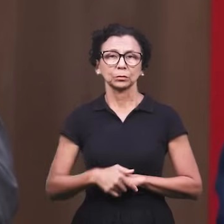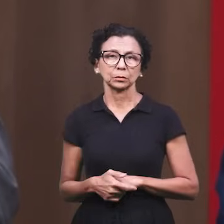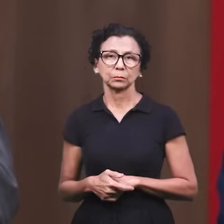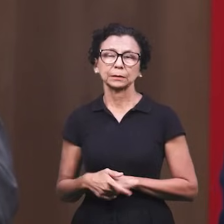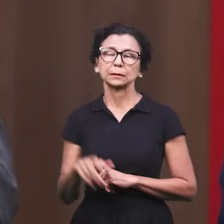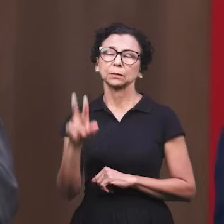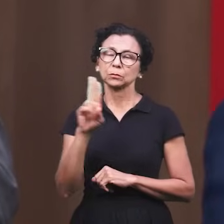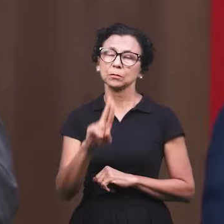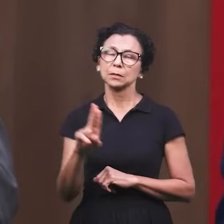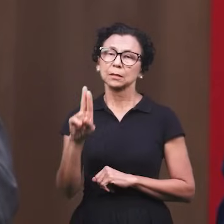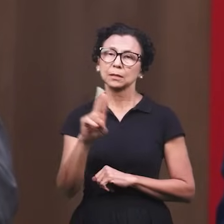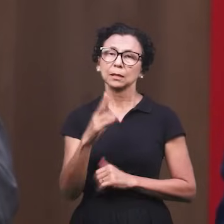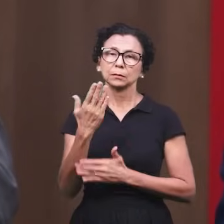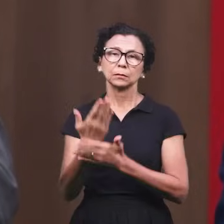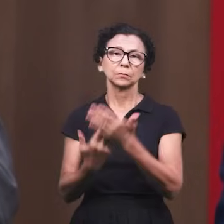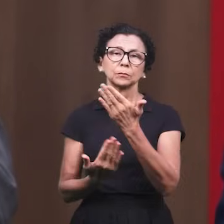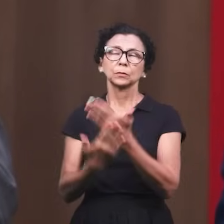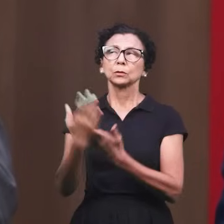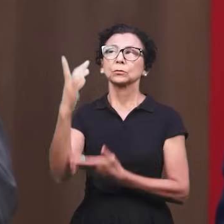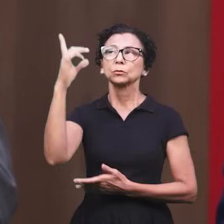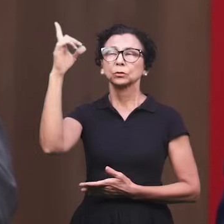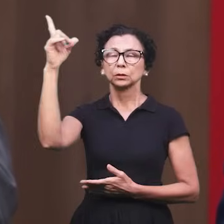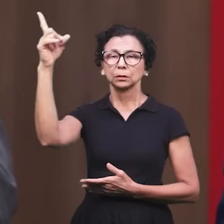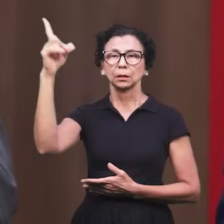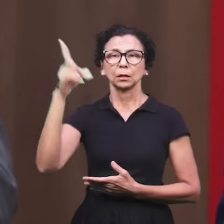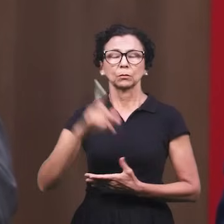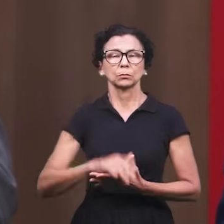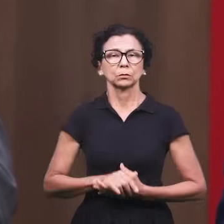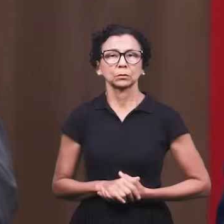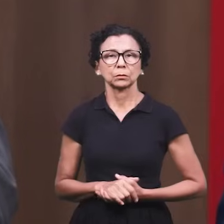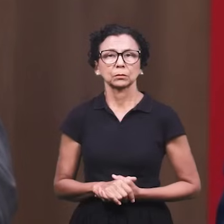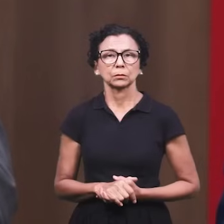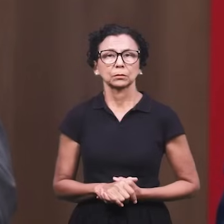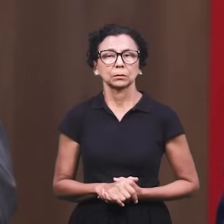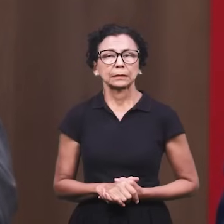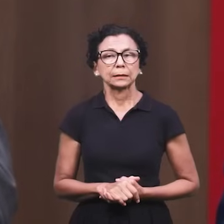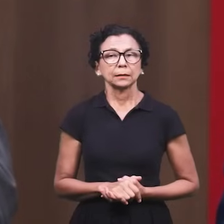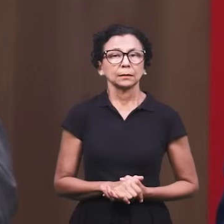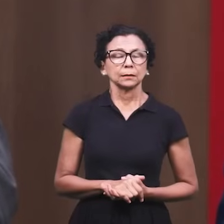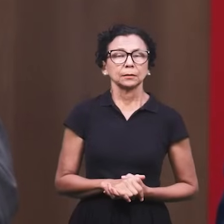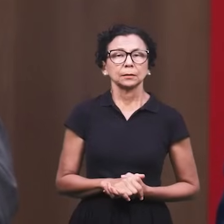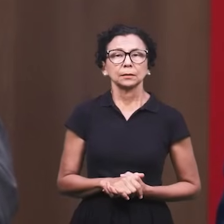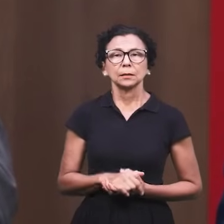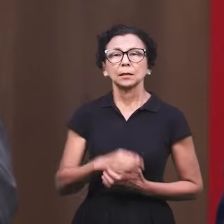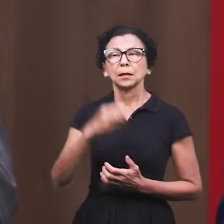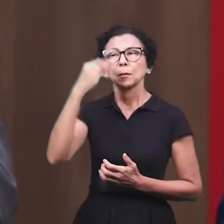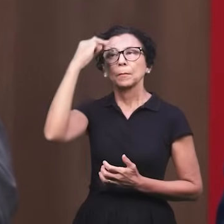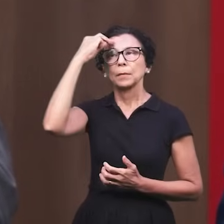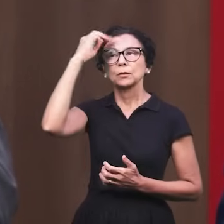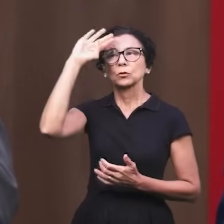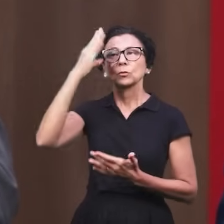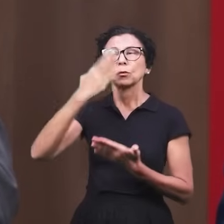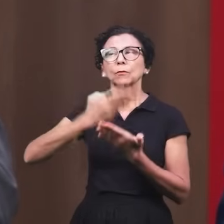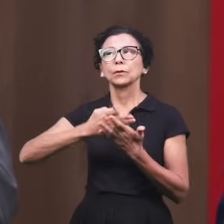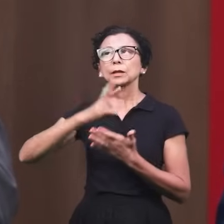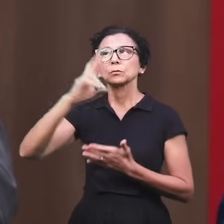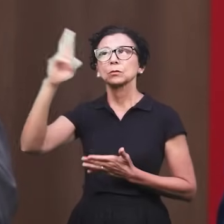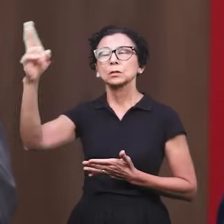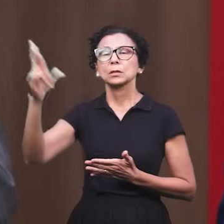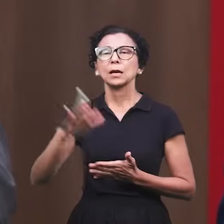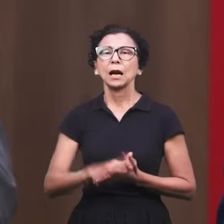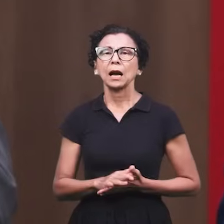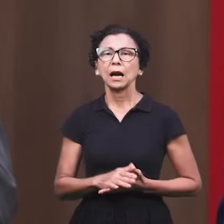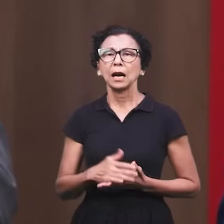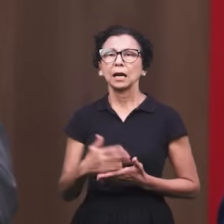sermos um instrumento nas mãos de Deus. E essa mente firme no Senhor não quer dizer que o servo de Deus não vá passar